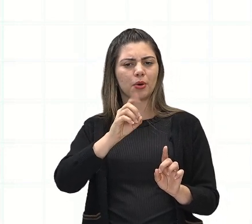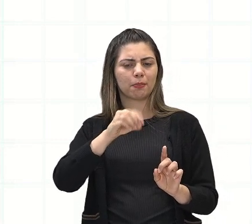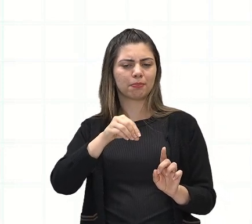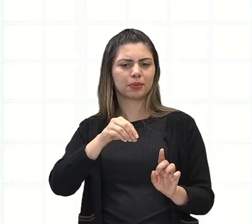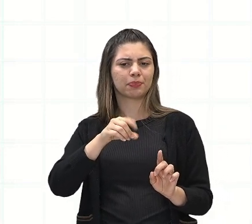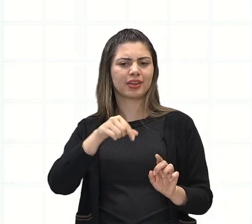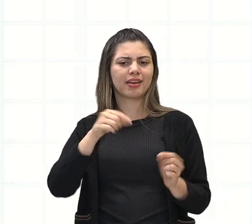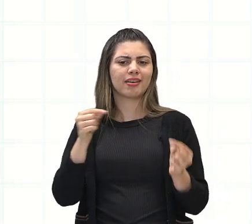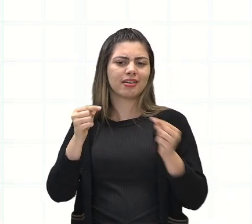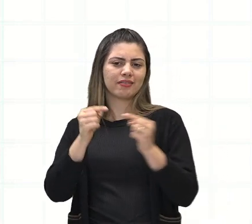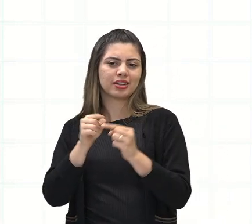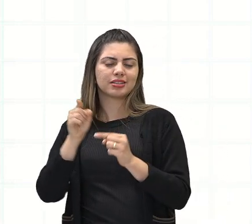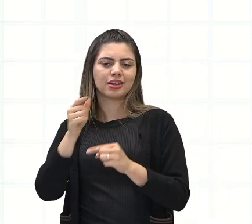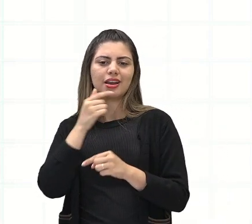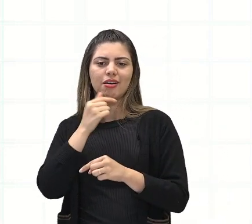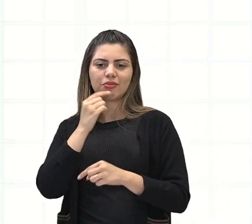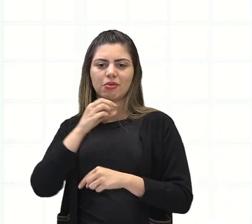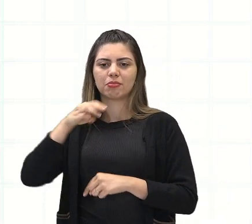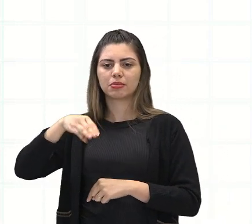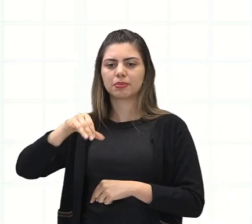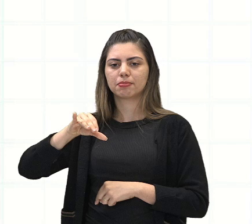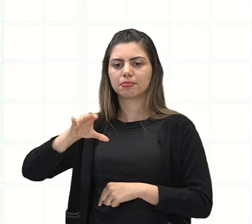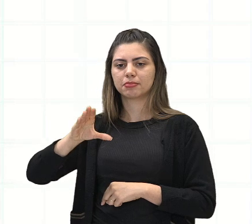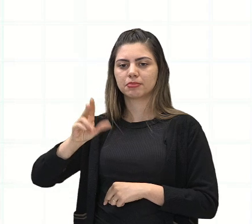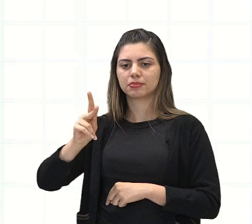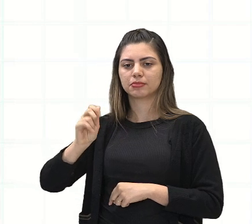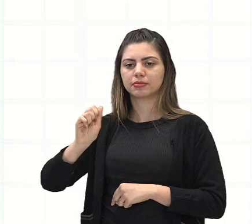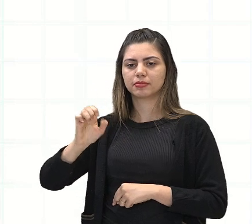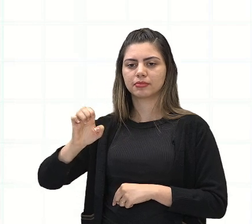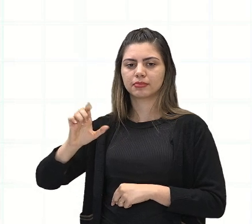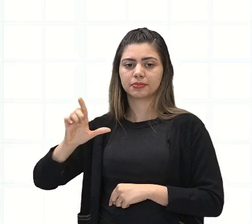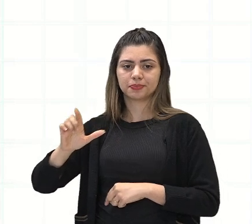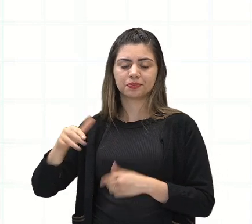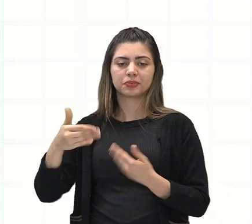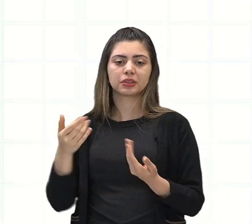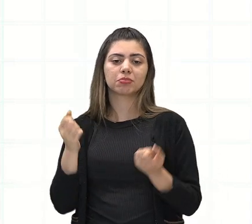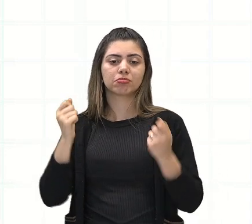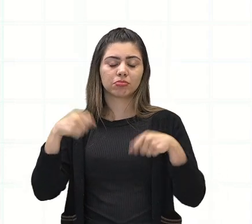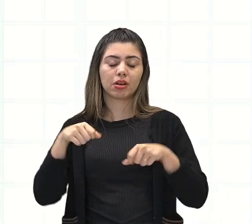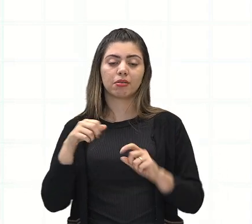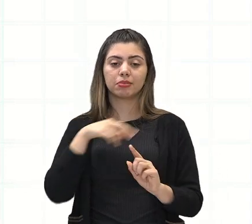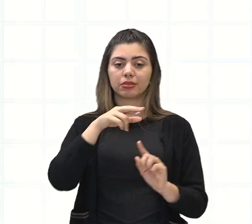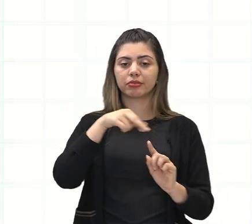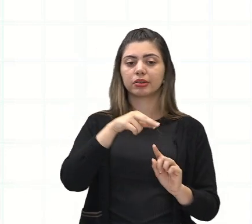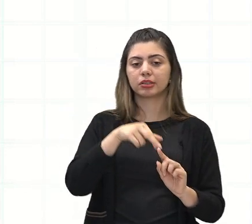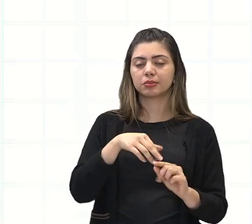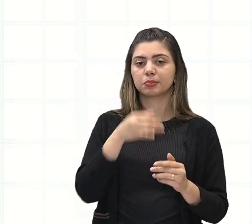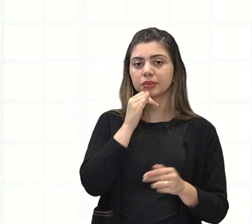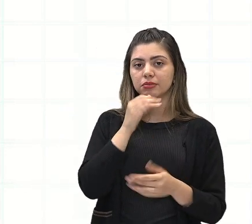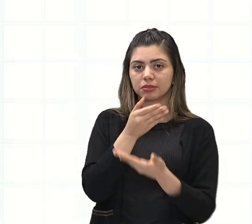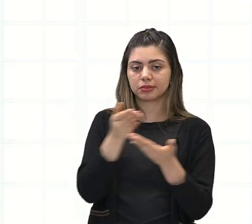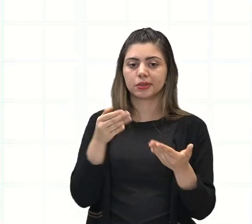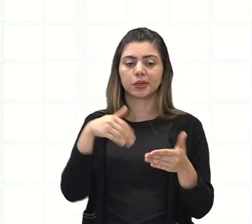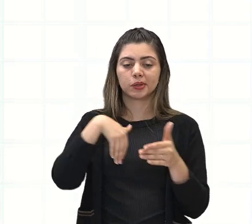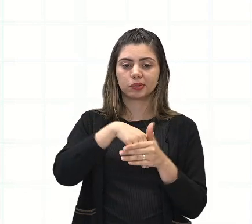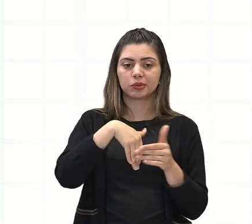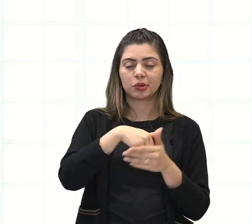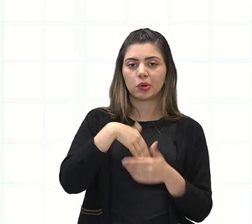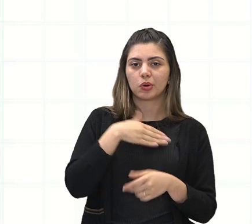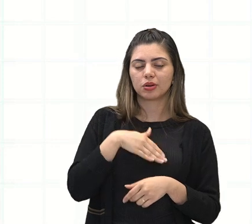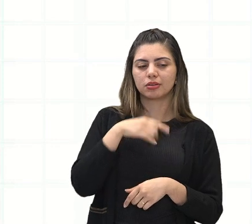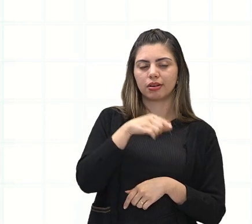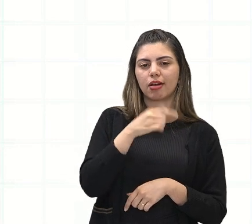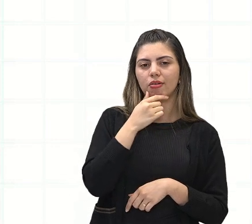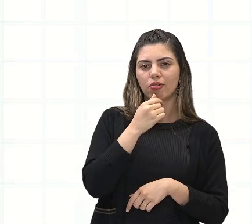se referir a Vinícius de Moraes. Estamos utilizando a antonomasia. Para quem gosta de futebol, por exemplo, o ex-jogador Ronaldinho Gaúcho